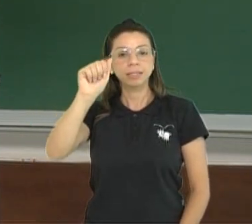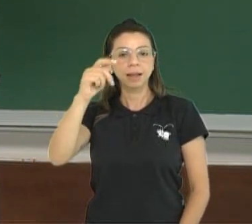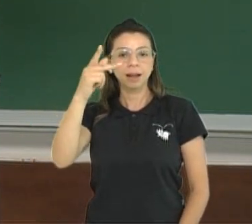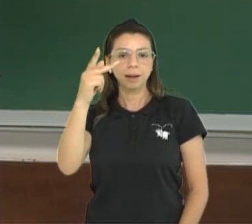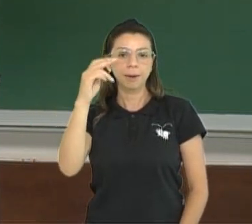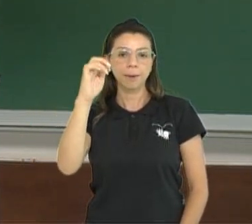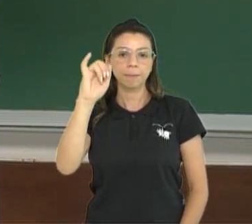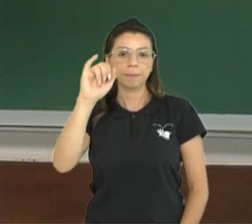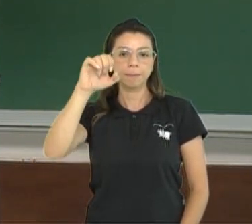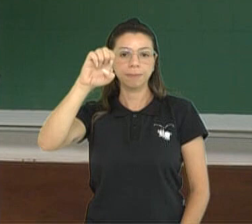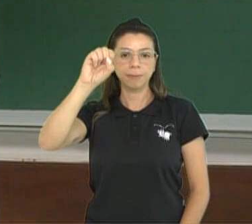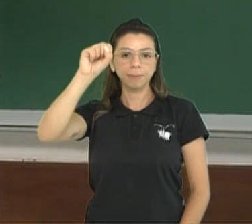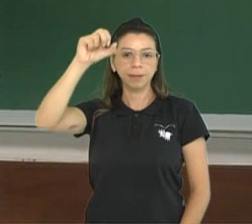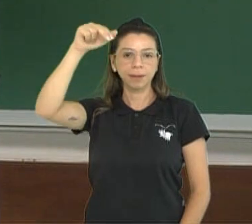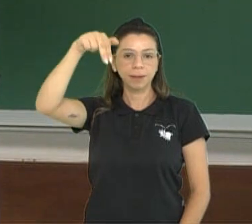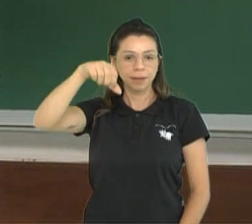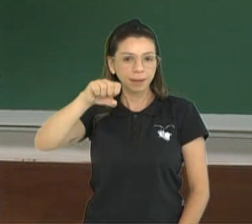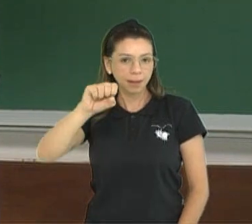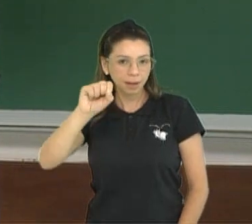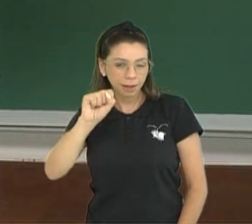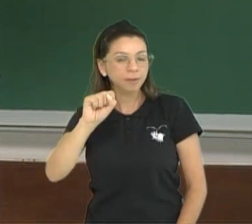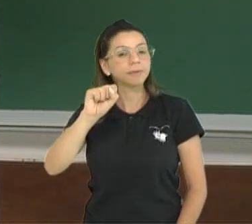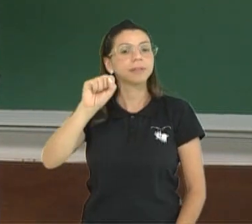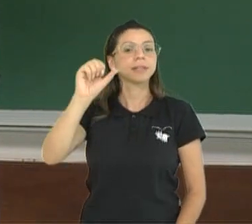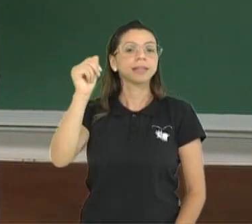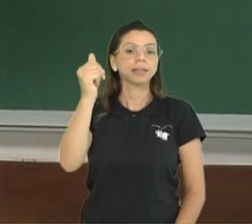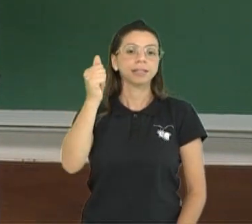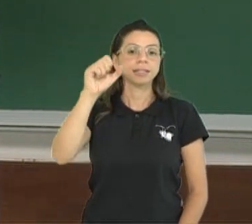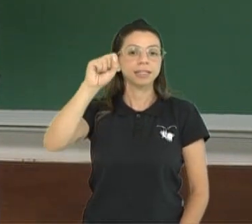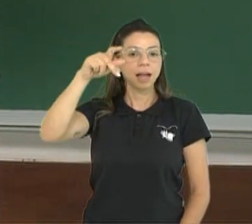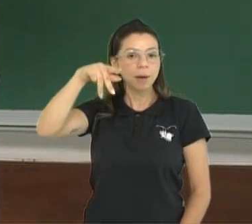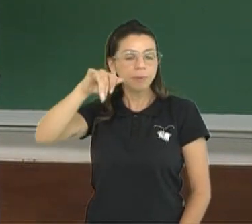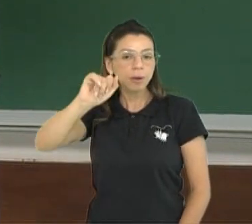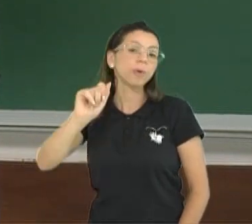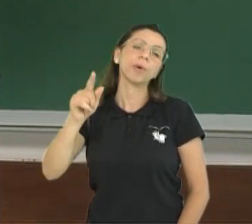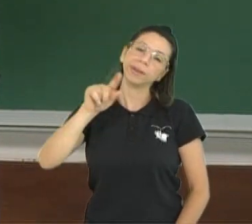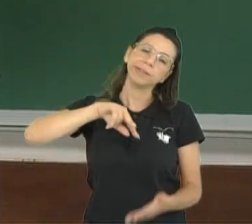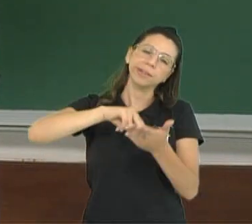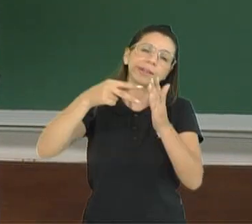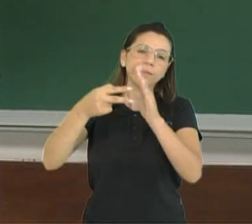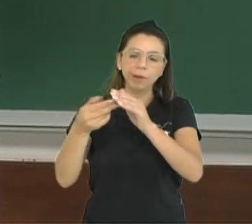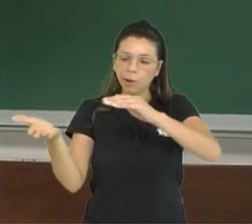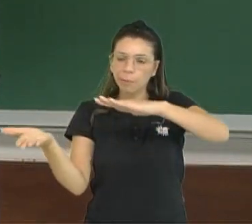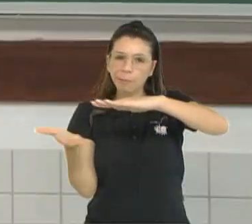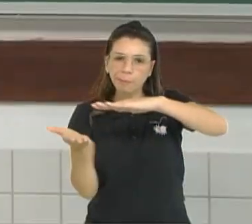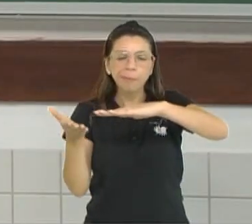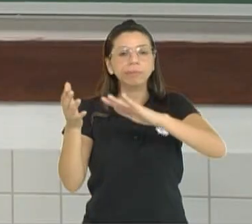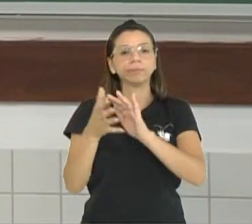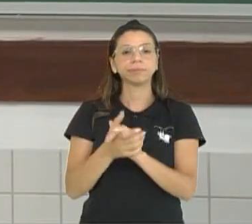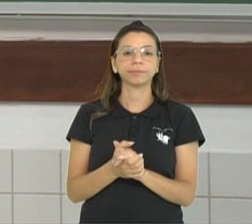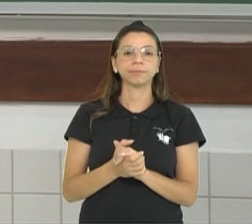locais também vai ser encontrado o termo Homo sapiens moderno, o homem, né?